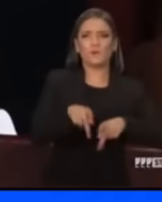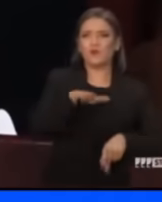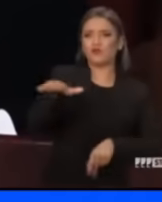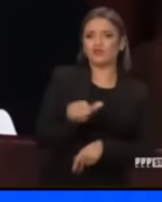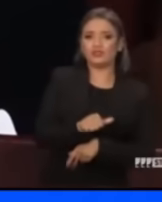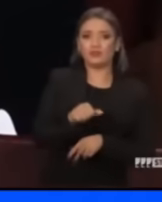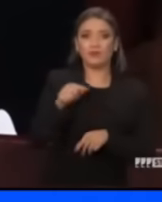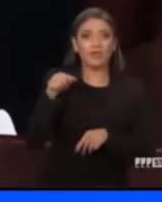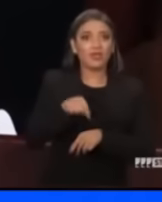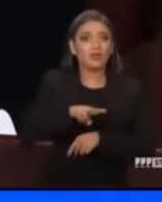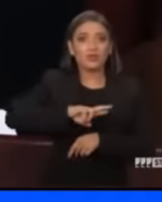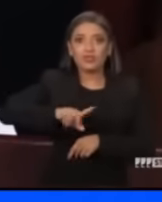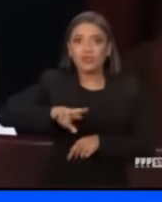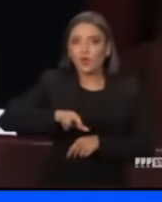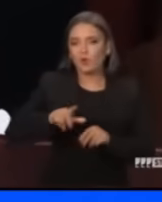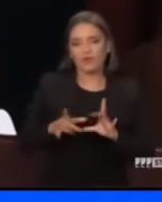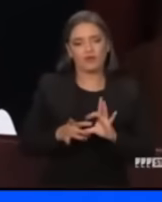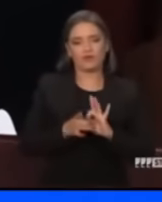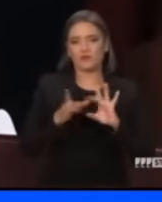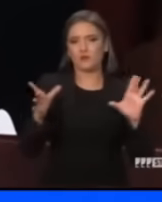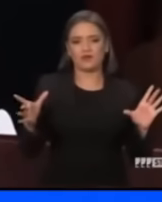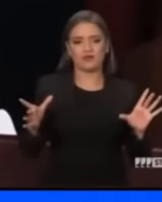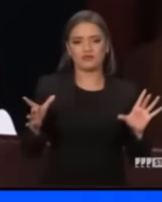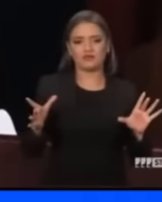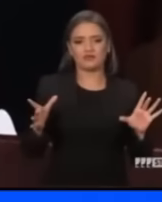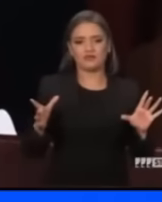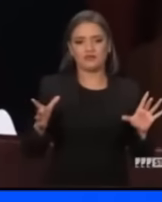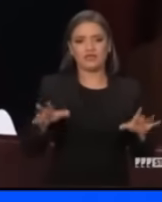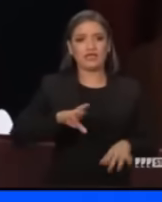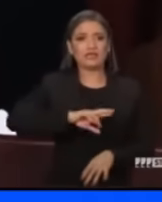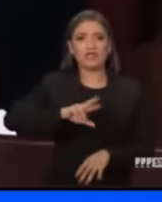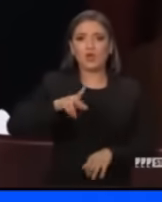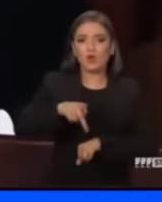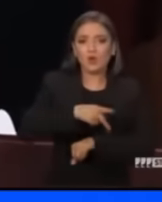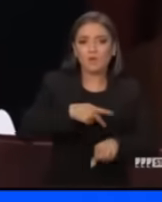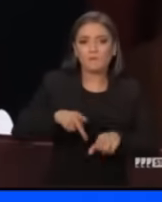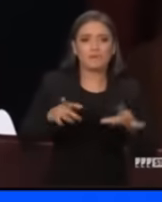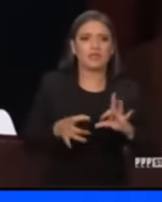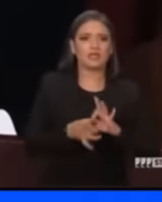democracia, isso não é Estado democrático de direito.